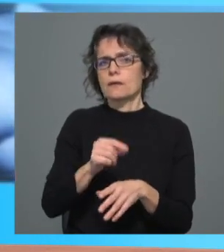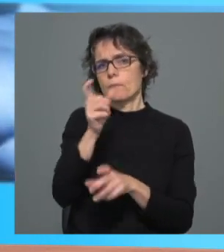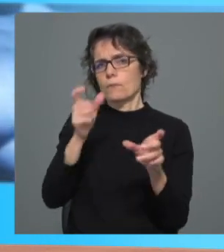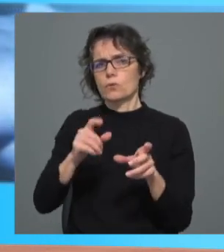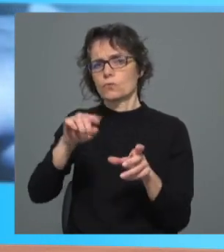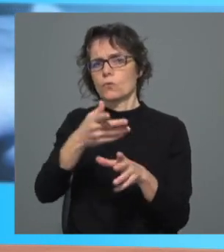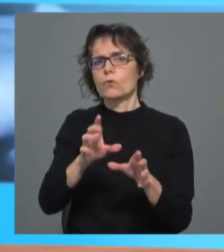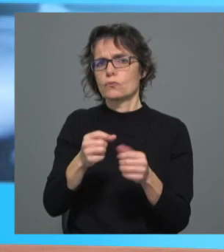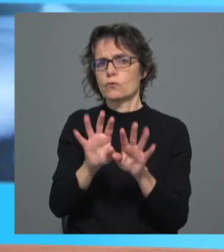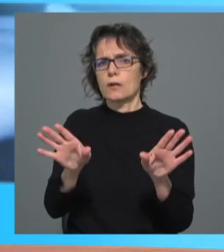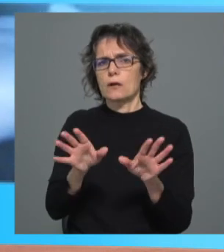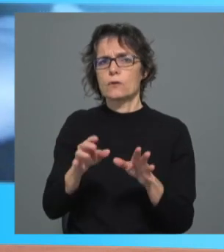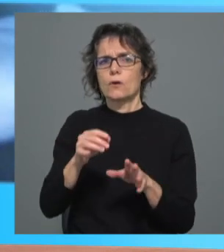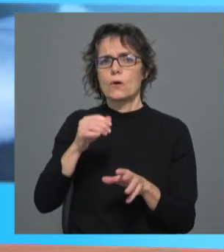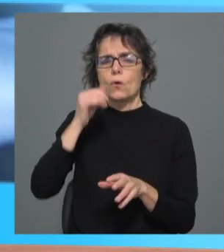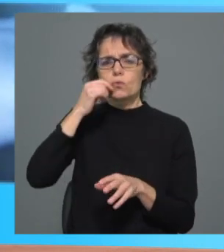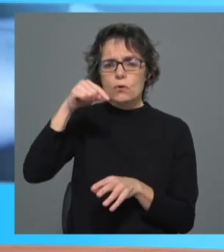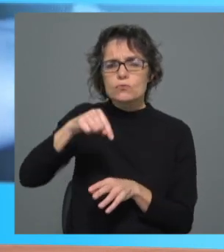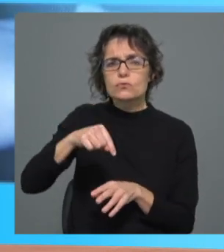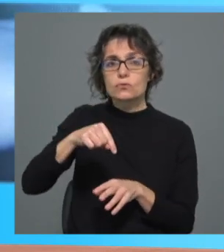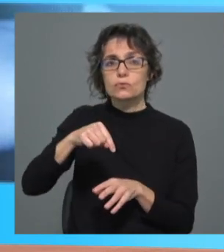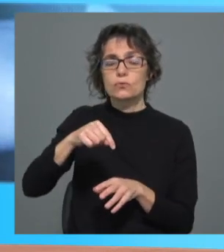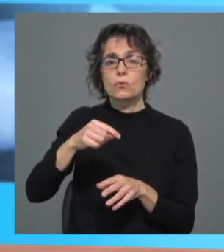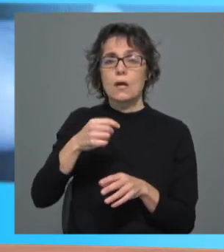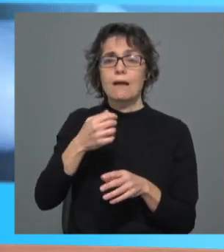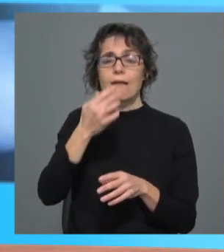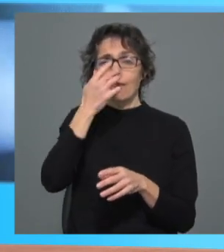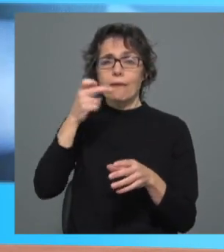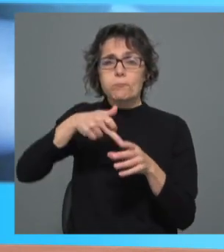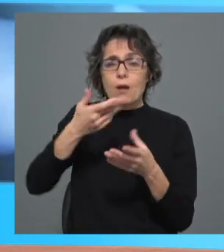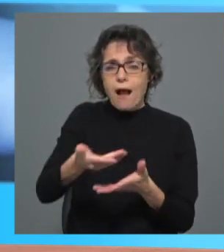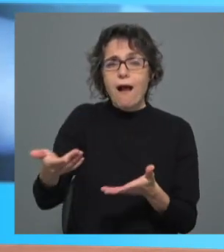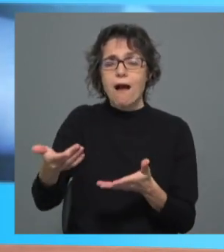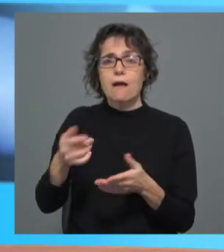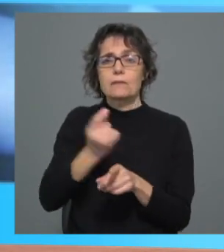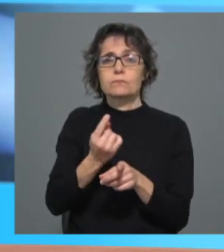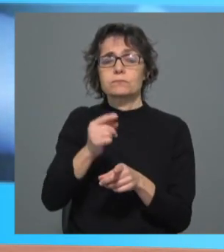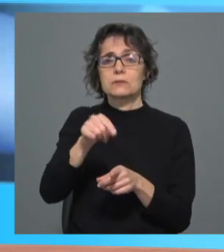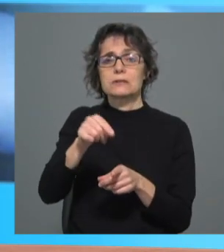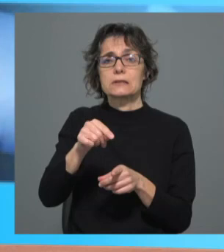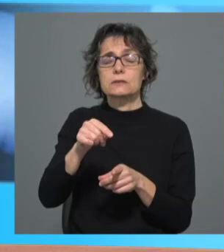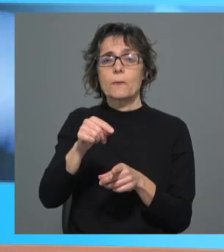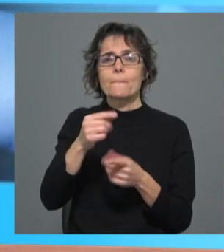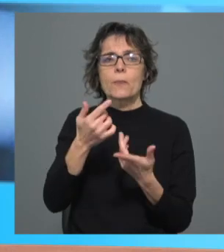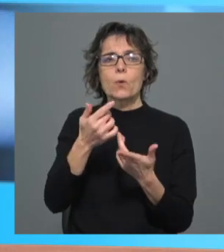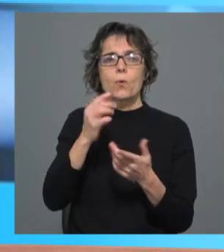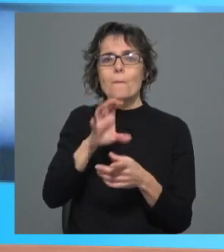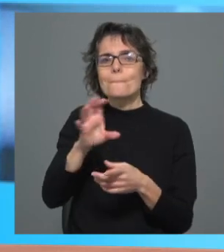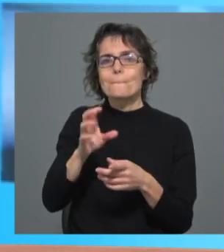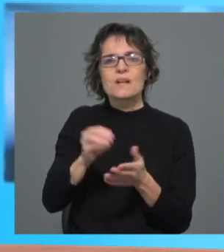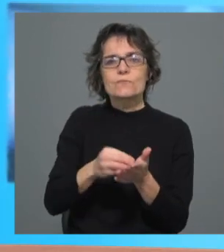Portanto, o Sudão tem petróleo, o Sudão não é um país pobre, é um país empobrecido,